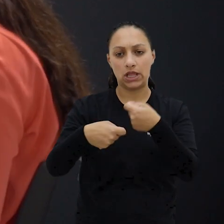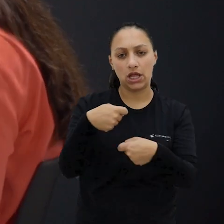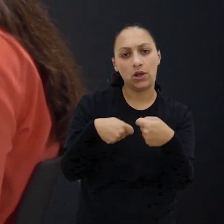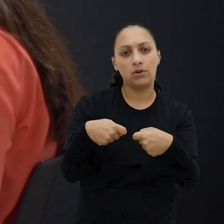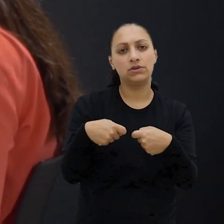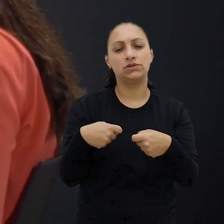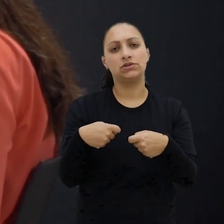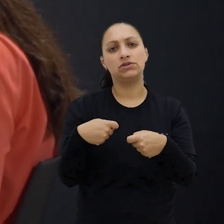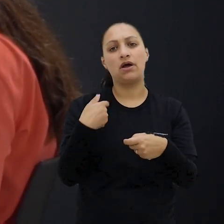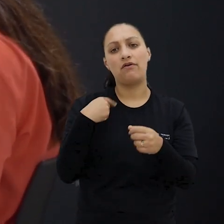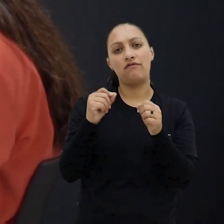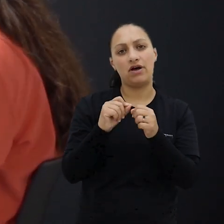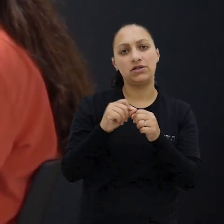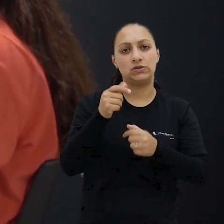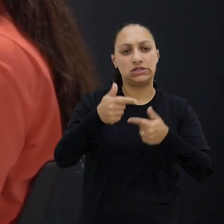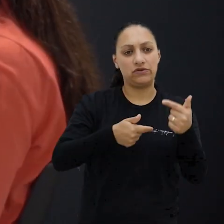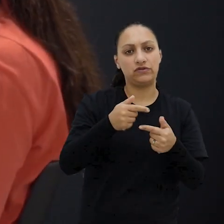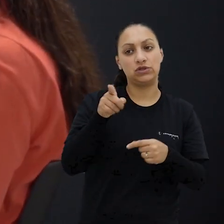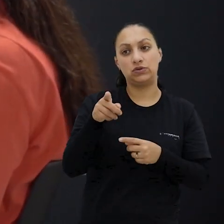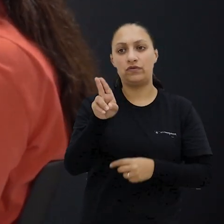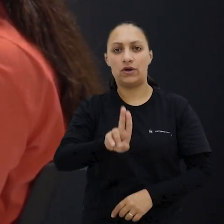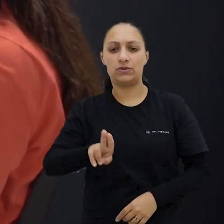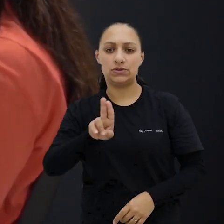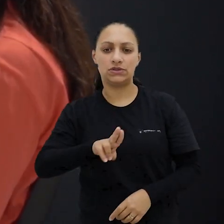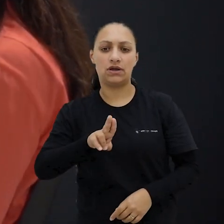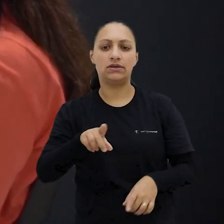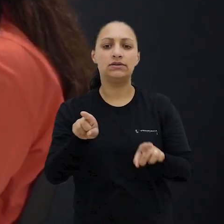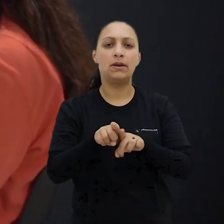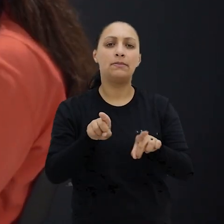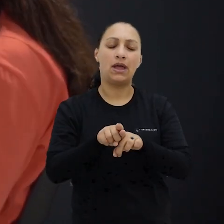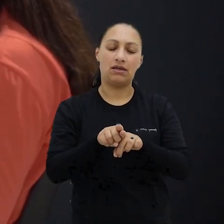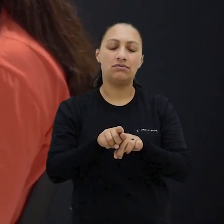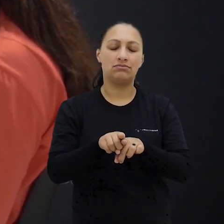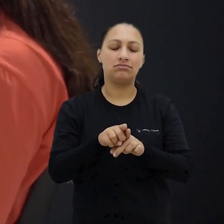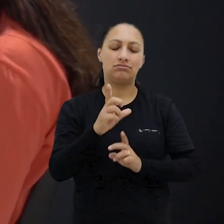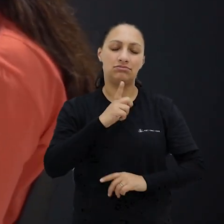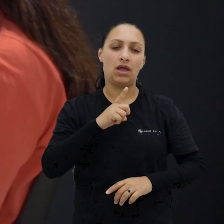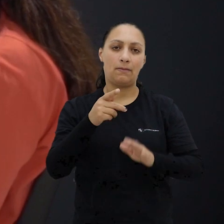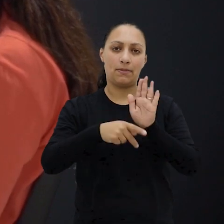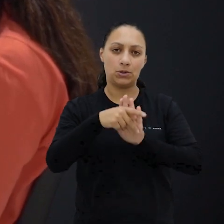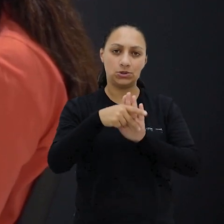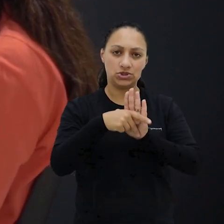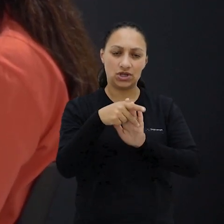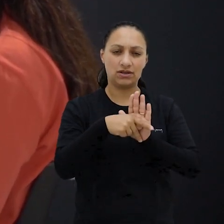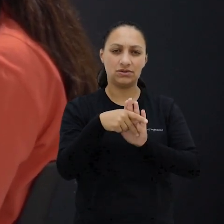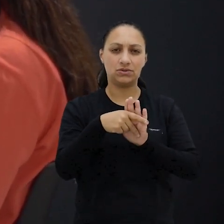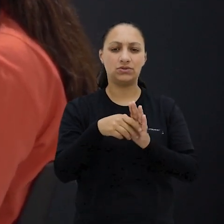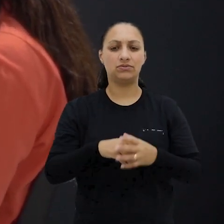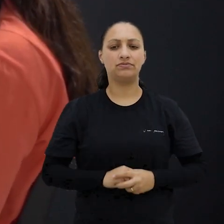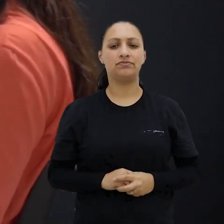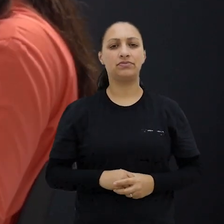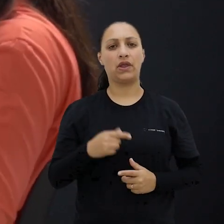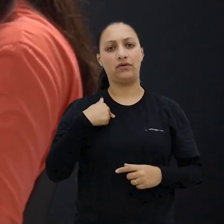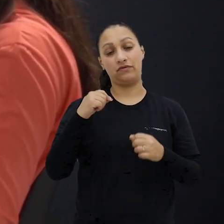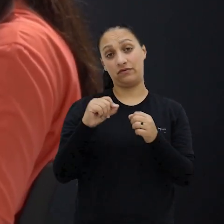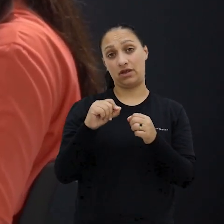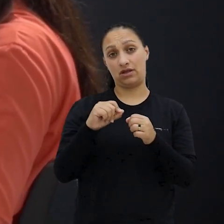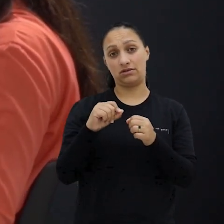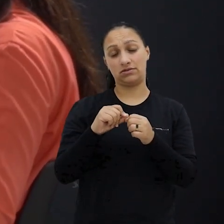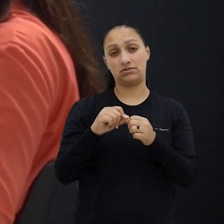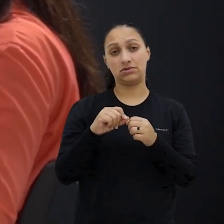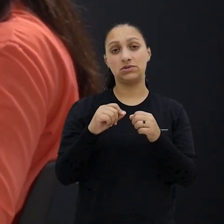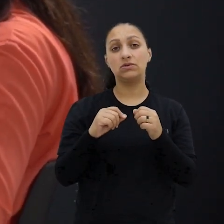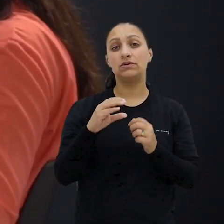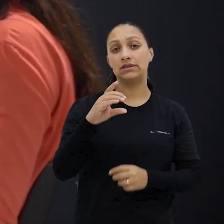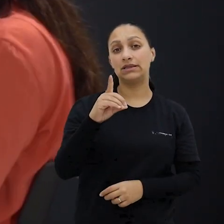né? Eu presto um serviço que tu vai usar, ou de um projeto, que a gente também tem projetos que acontecem. Eu faço dados, eu estou aqui